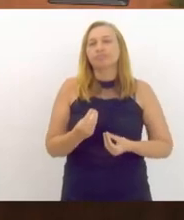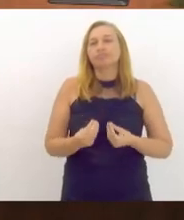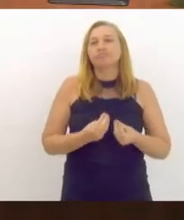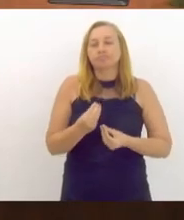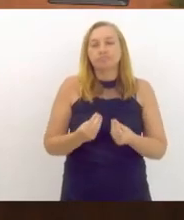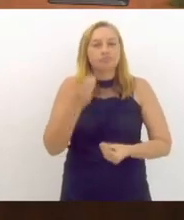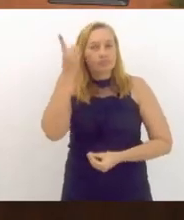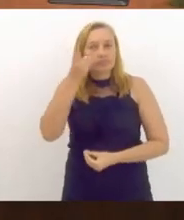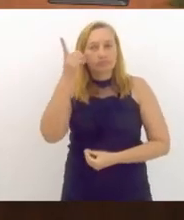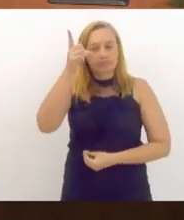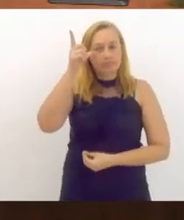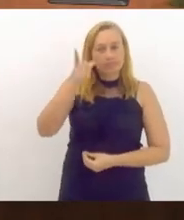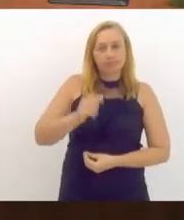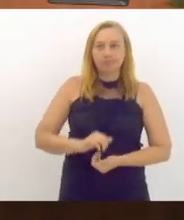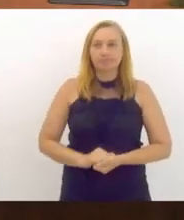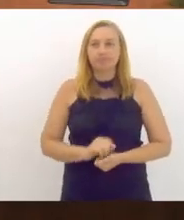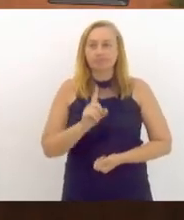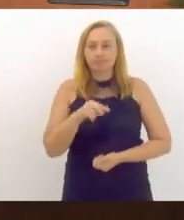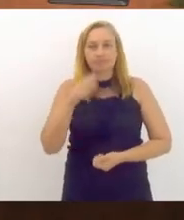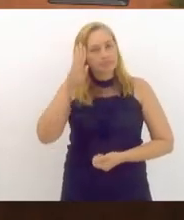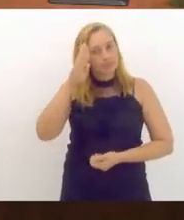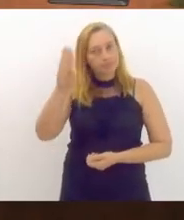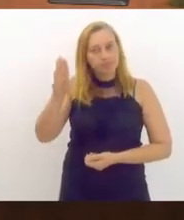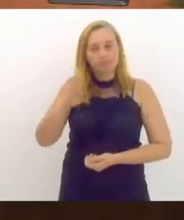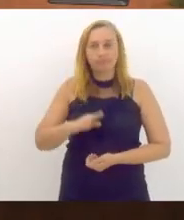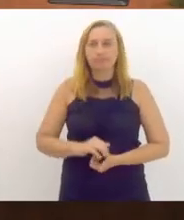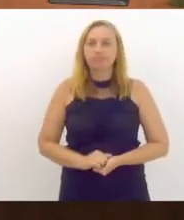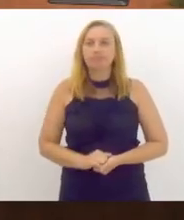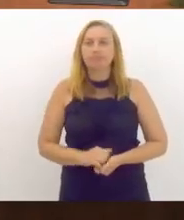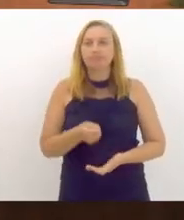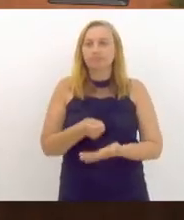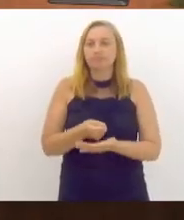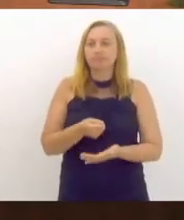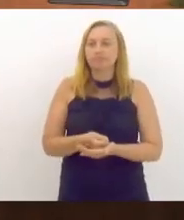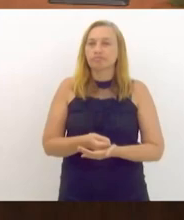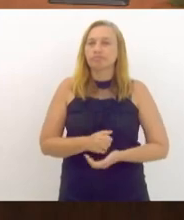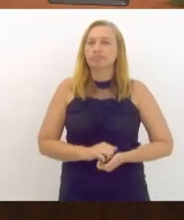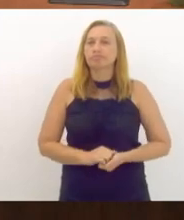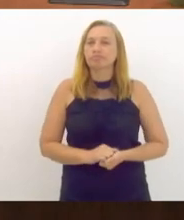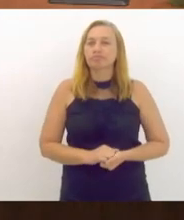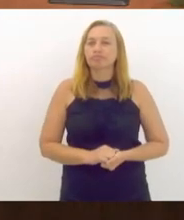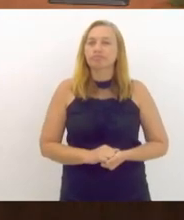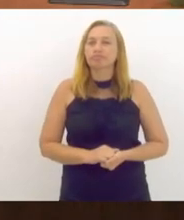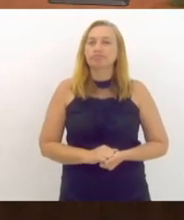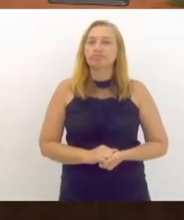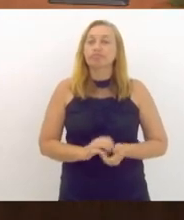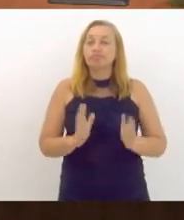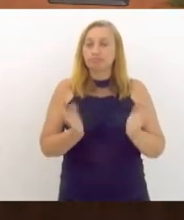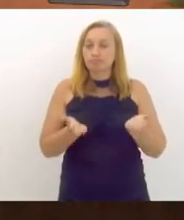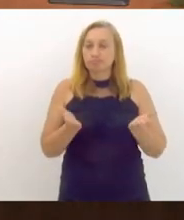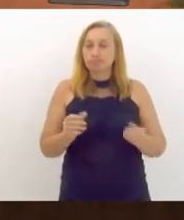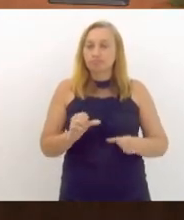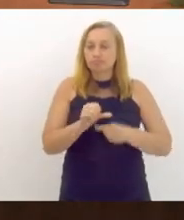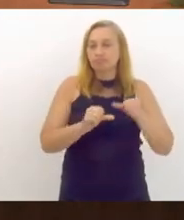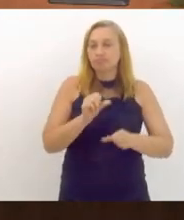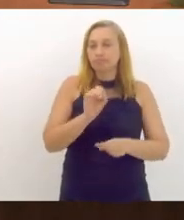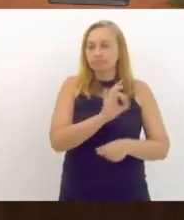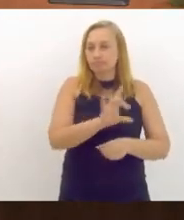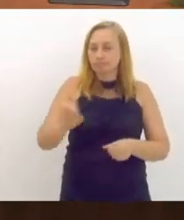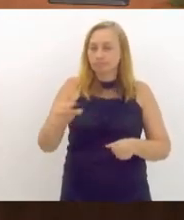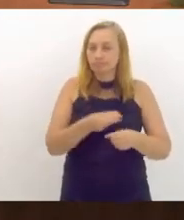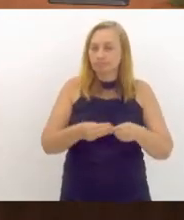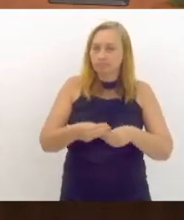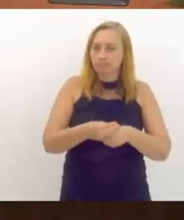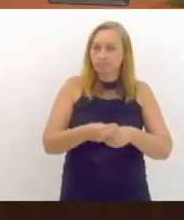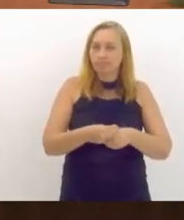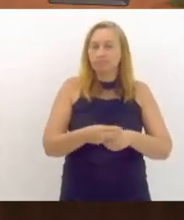deputada Lucinha, que é o ponto principal, que a cobrança era feita e que está sendo feita agora por cada município, e o que traz